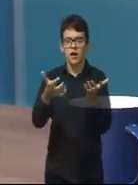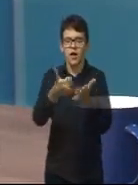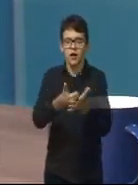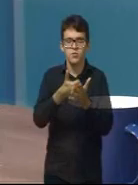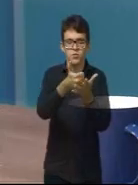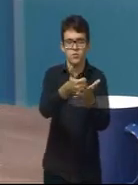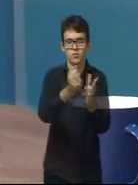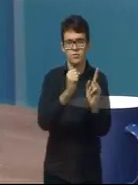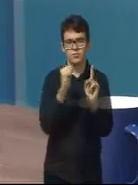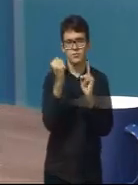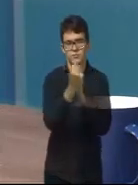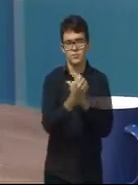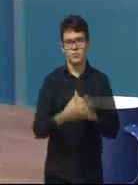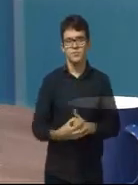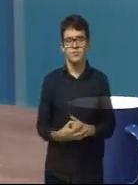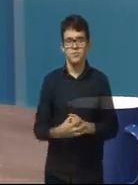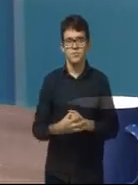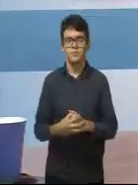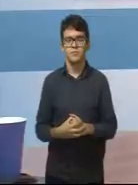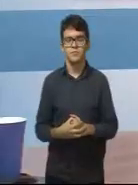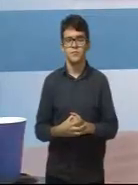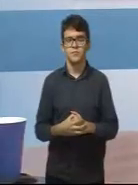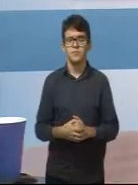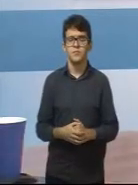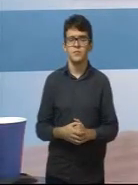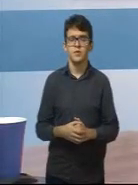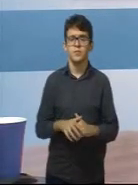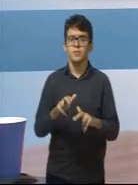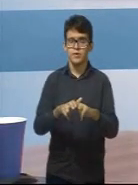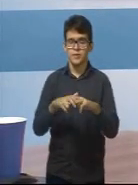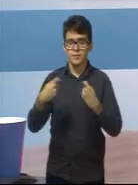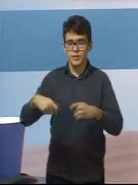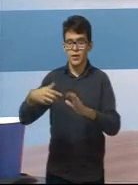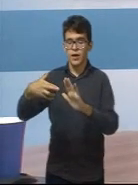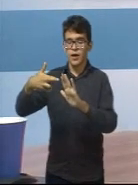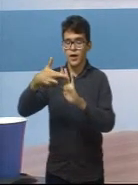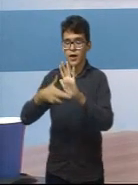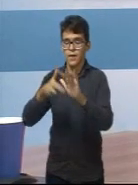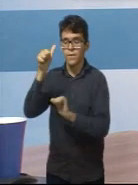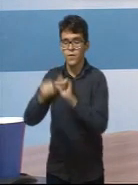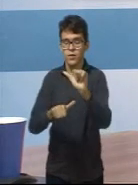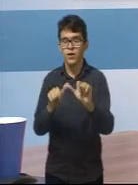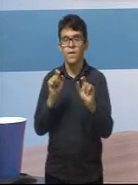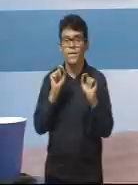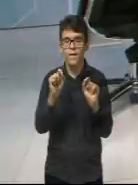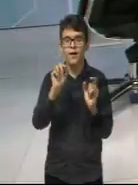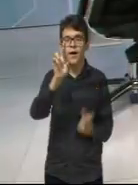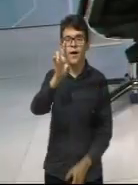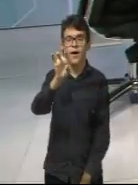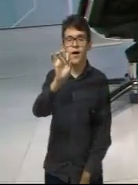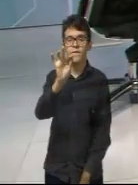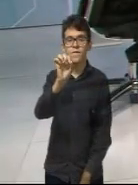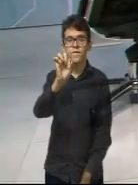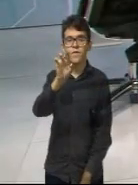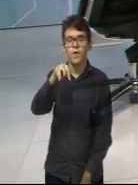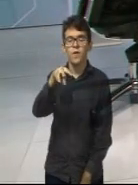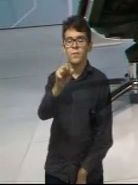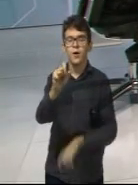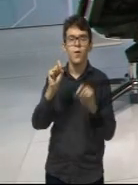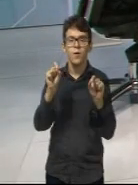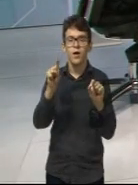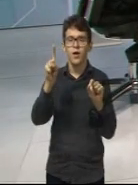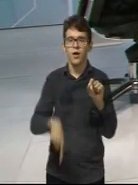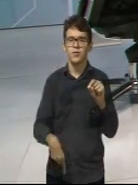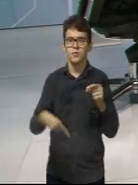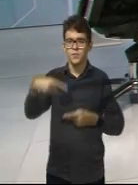aí pode ser, eu esteja olhando que é a reforma política. Agora, fazer uma reforma política, não é arremedo, como costuma